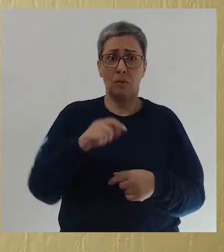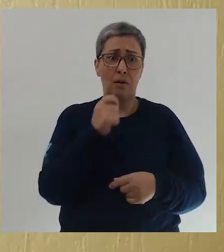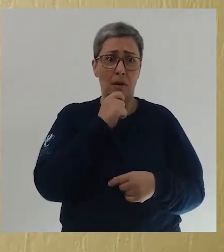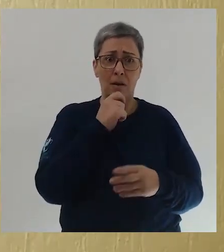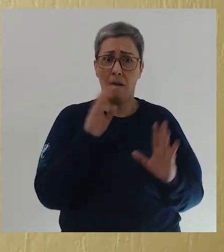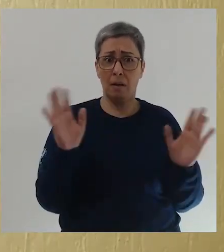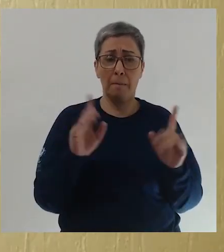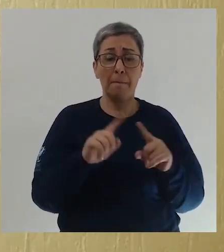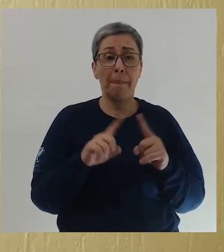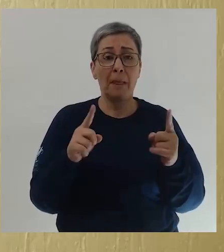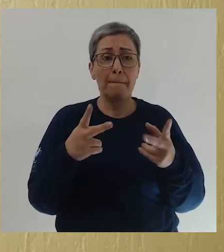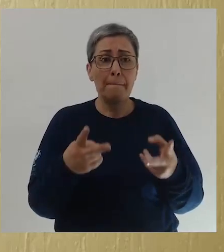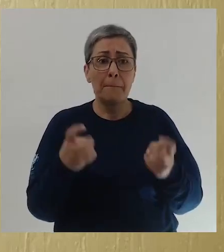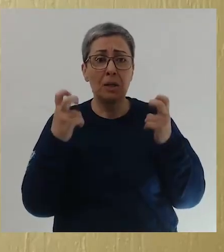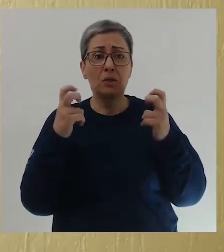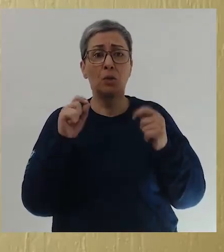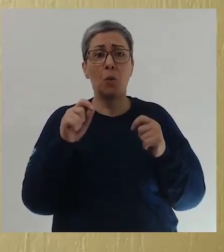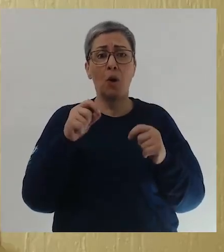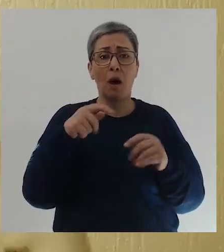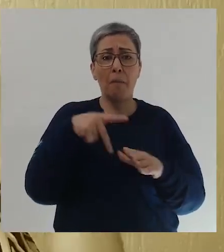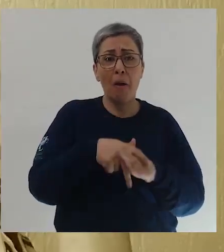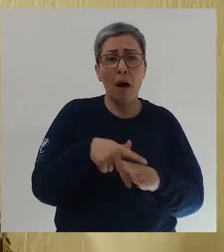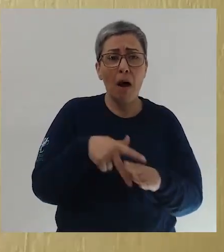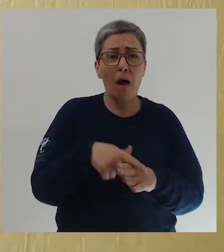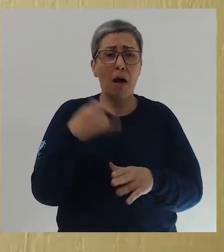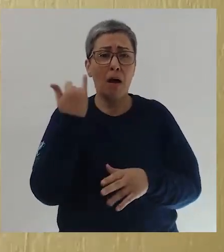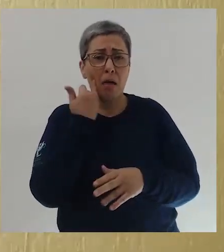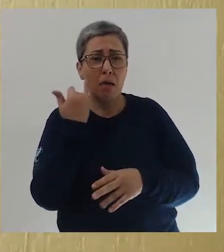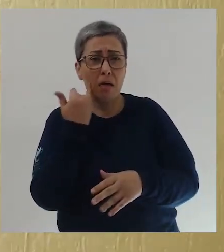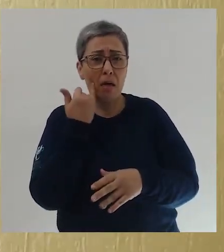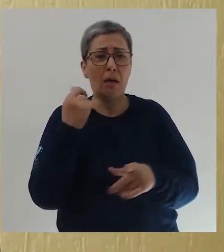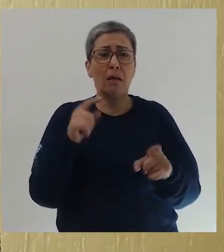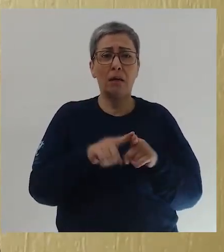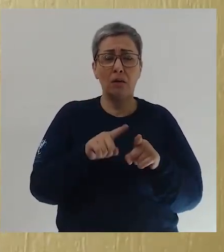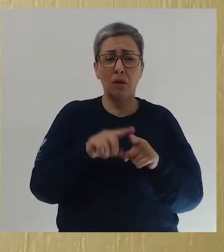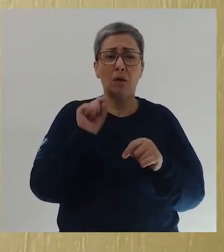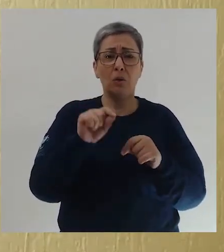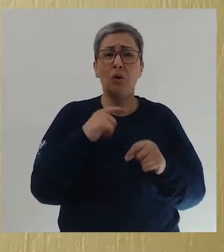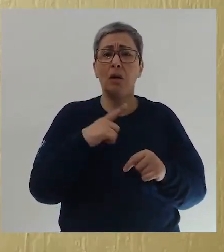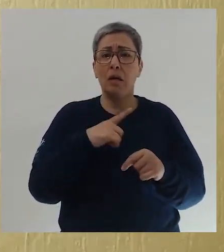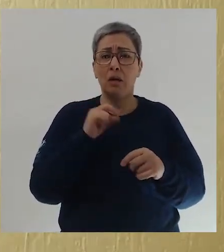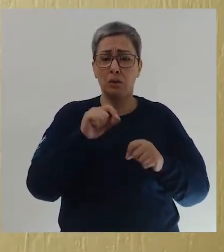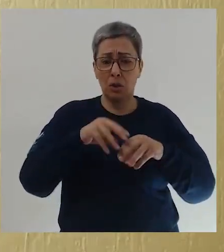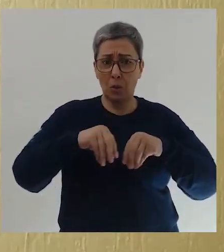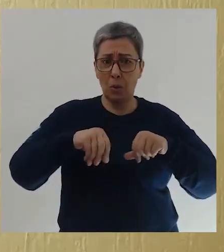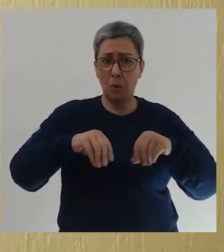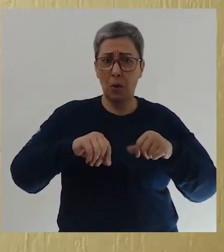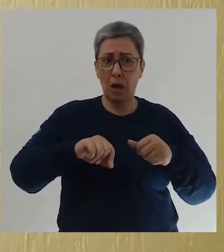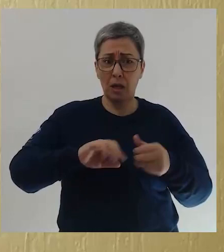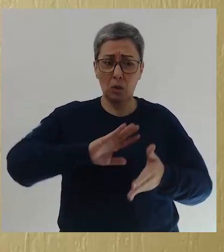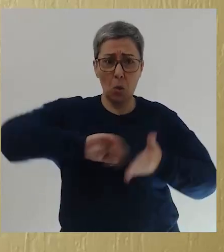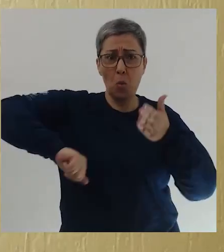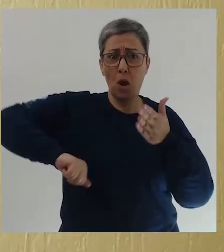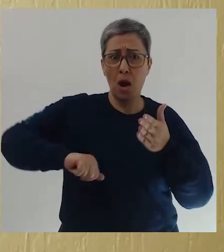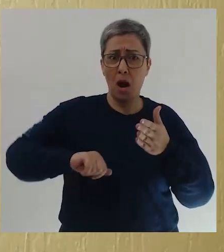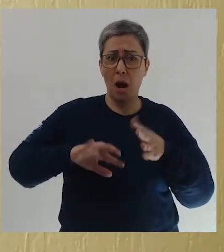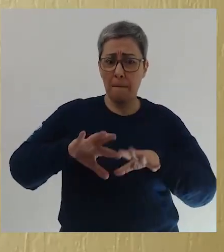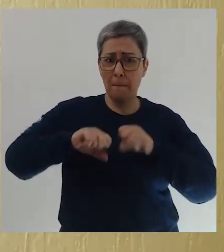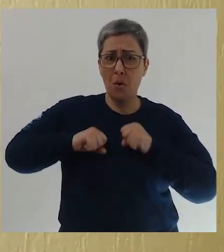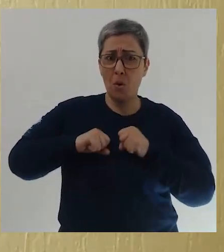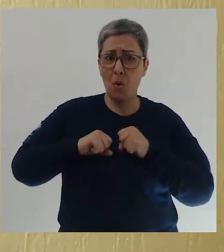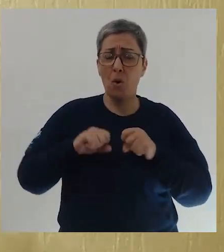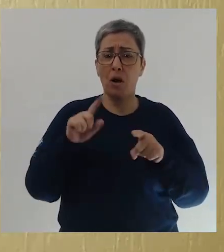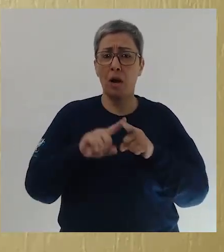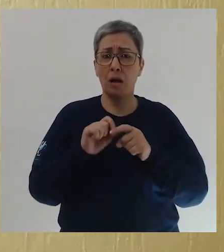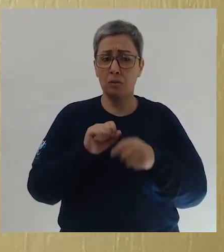que não chegavam aqui. Então, ao perceberem a exploração a que estavam sendo submetidos, né, e ao terem as suas terras tomadas